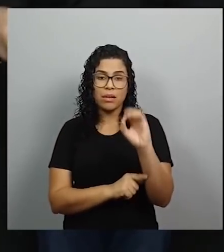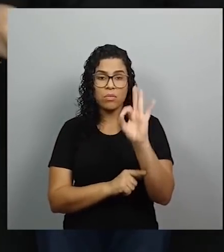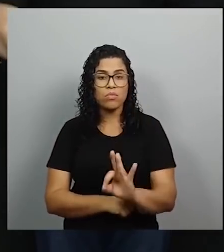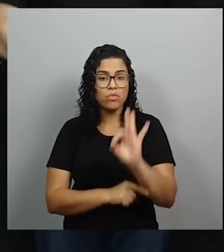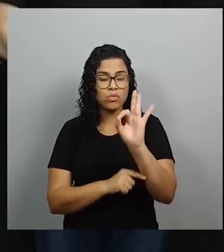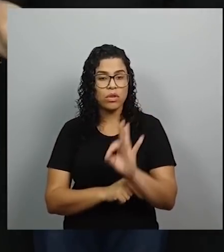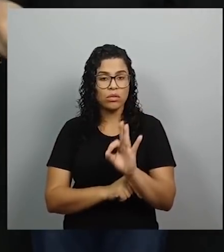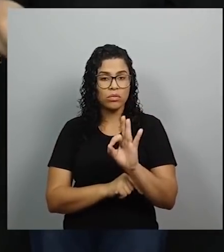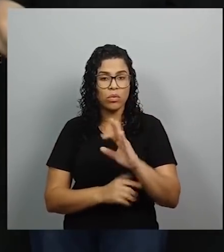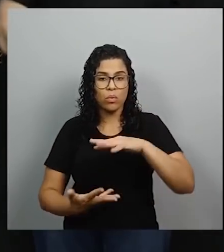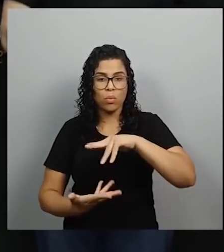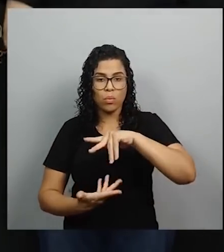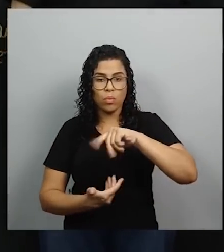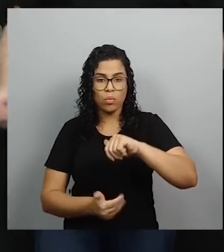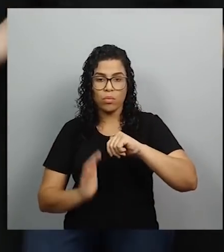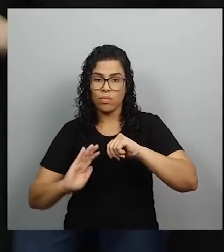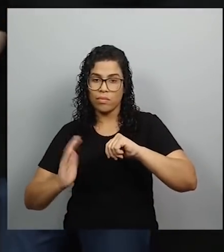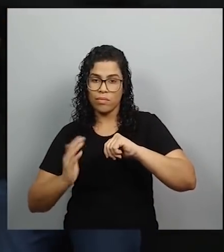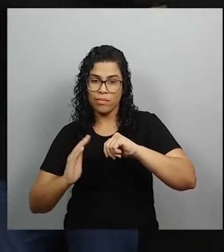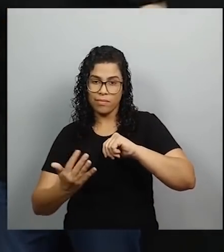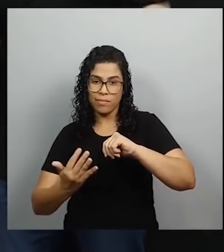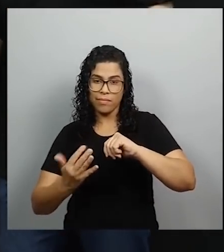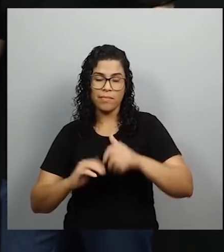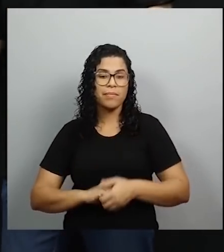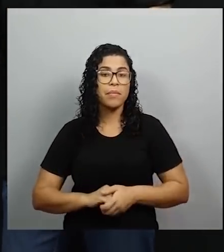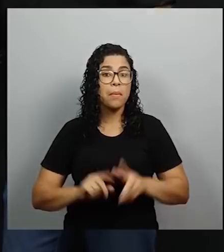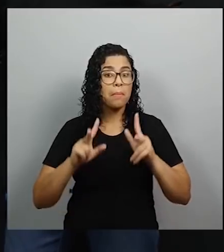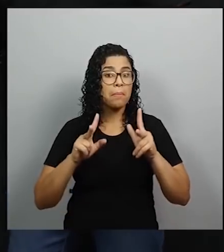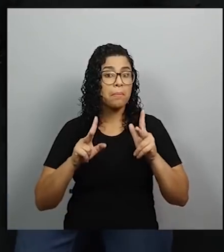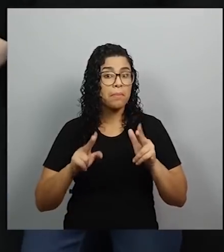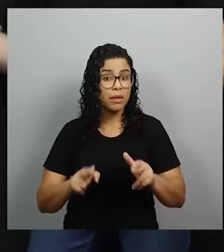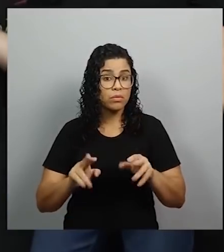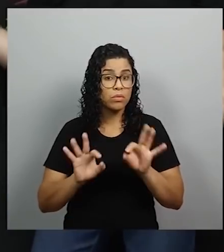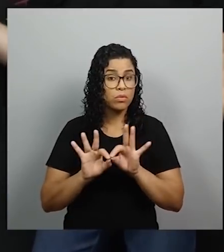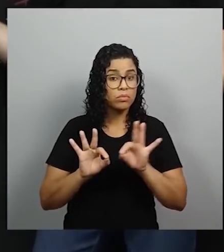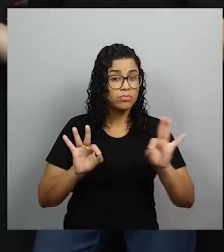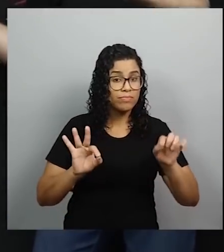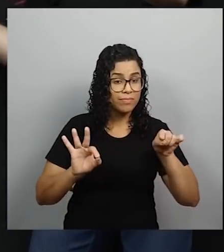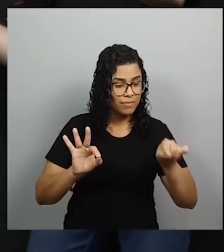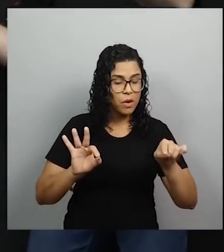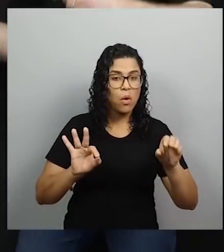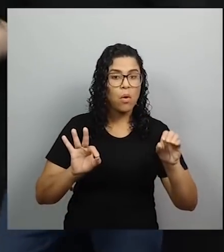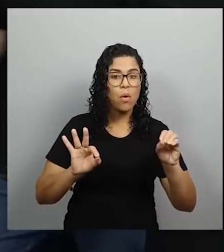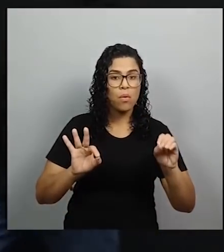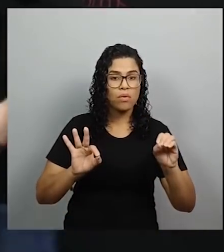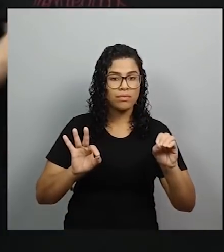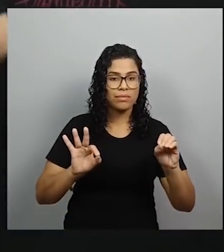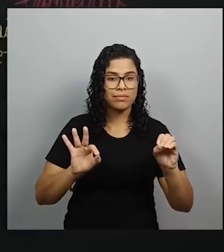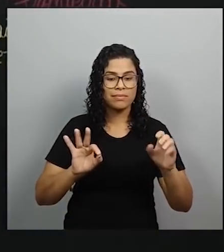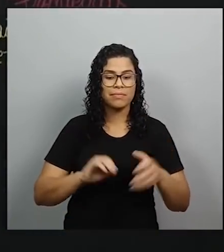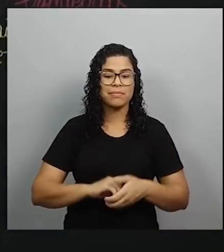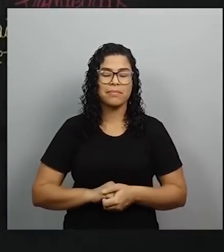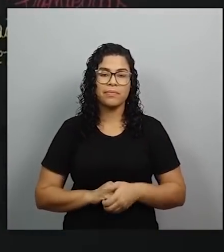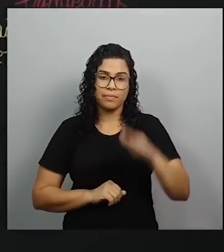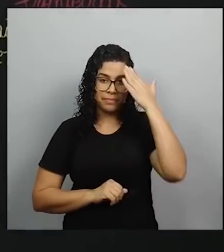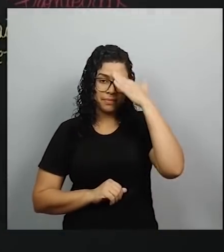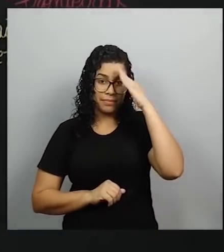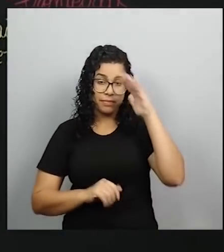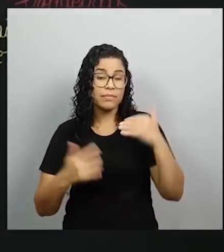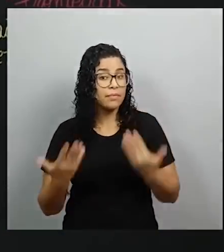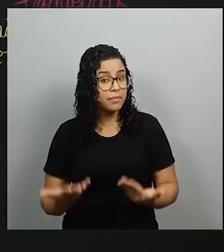na parte ocidental, mesmo que aqui seja o ponto mais oriental do país. Tá entendendo? Enfim, para a gente